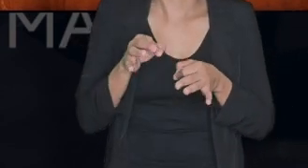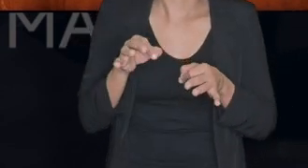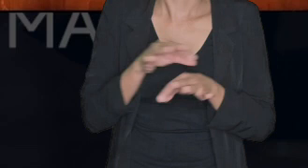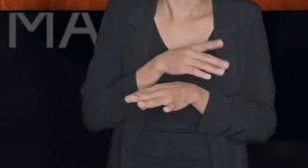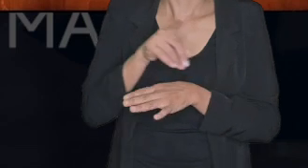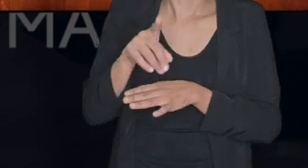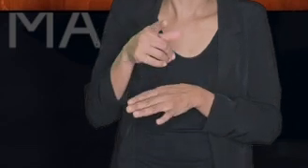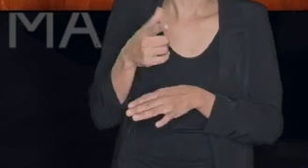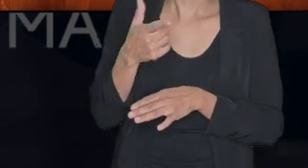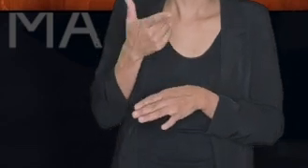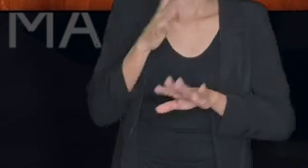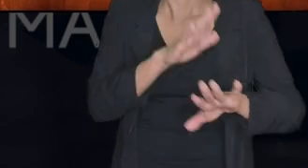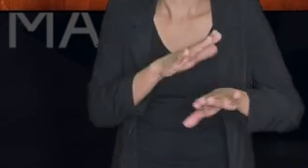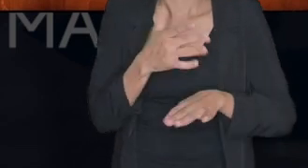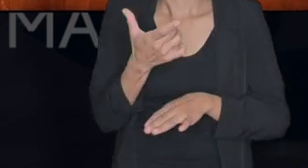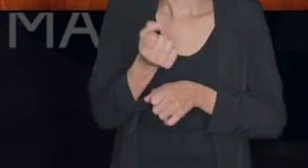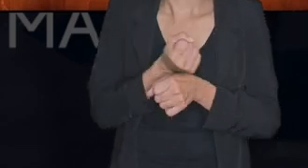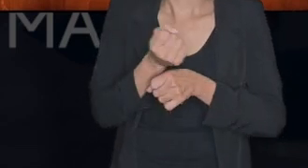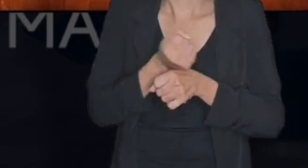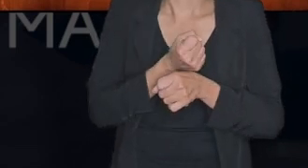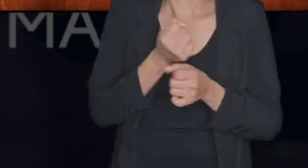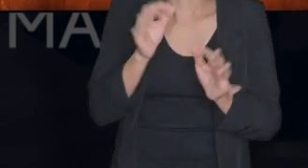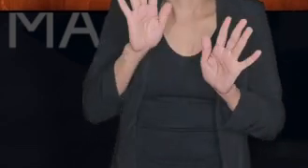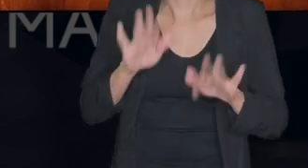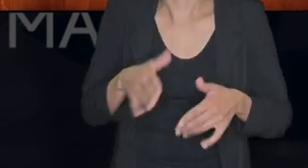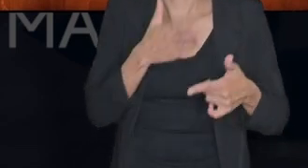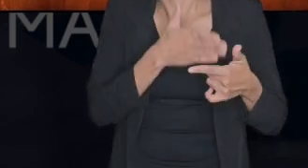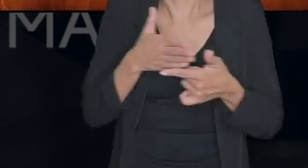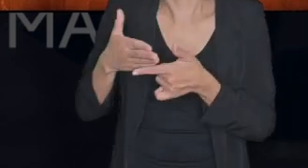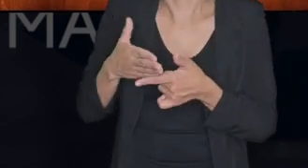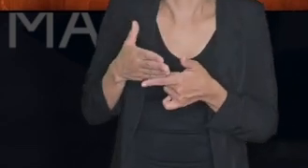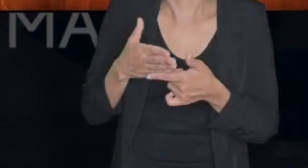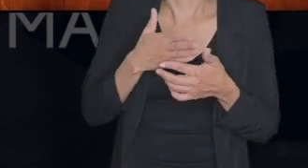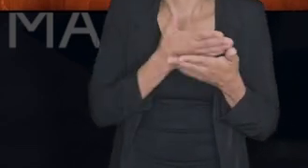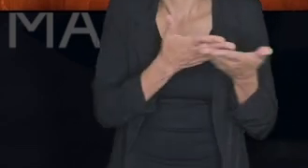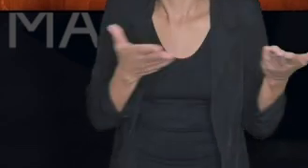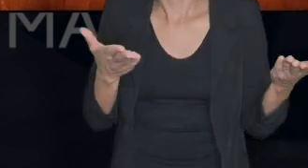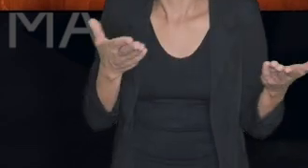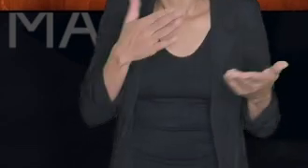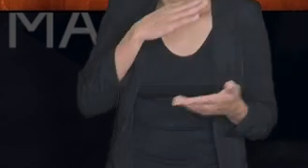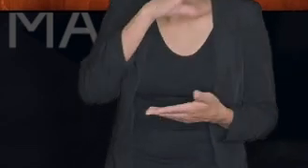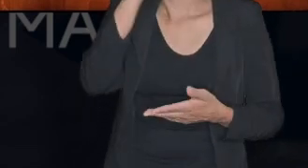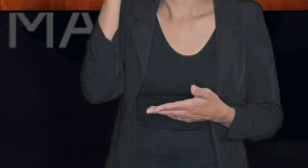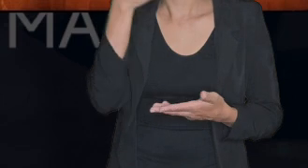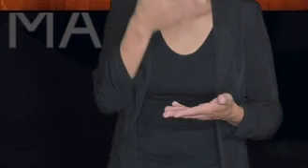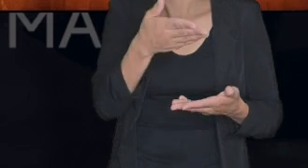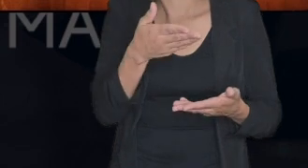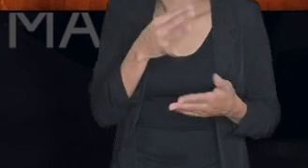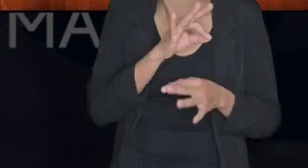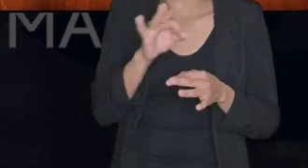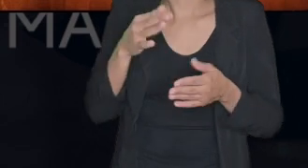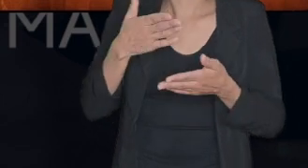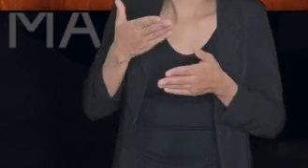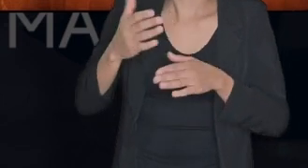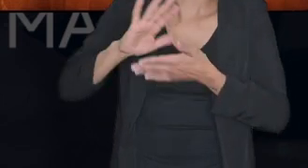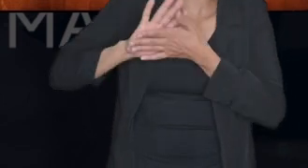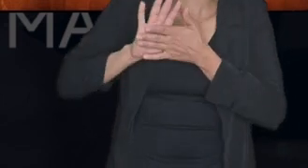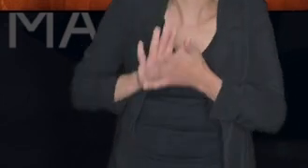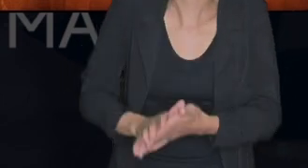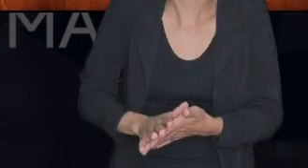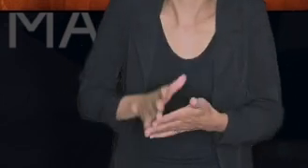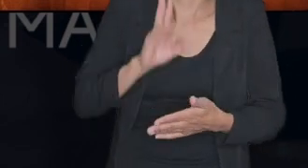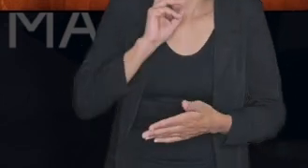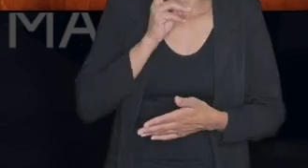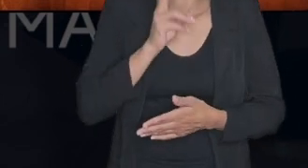uma partilha. Pô, adultos, na boa, vocês estão dilapidando o patrimônio. Toda hora vai nascer um certo alguém aqui, vai dar um